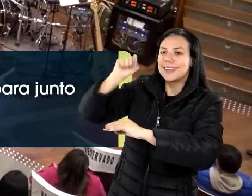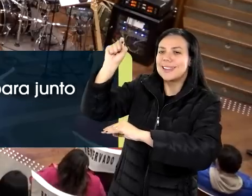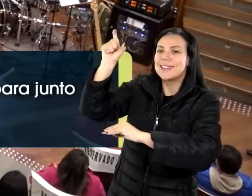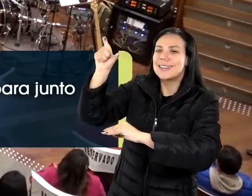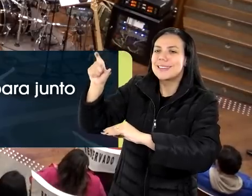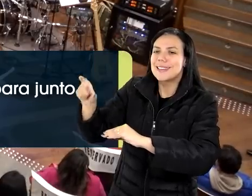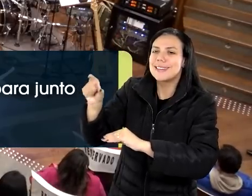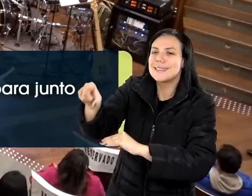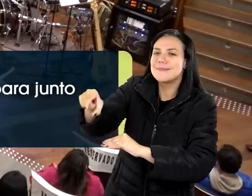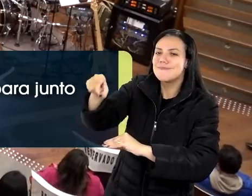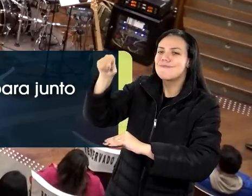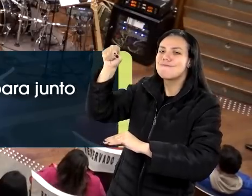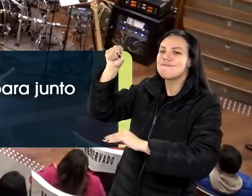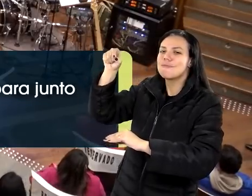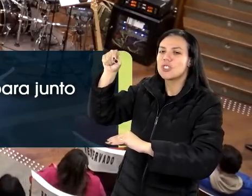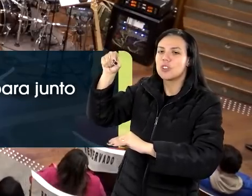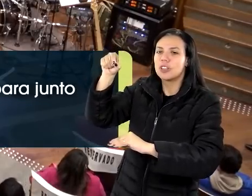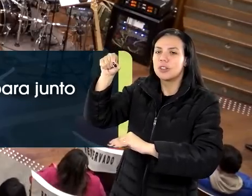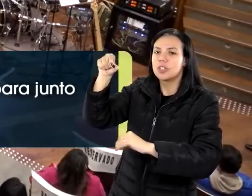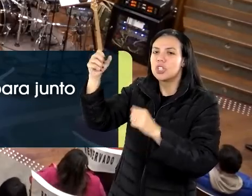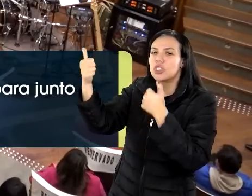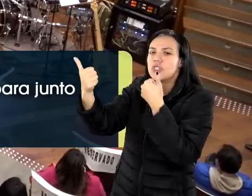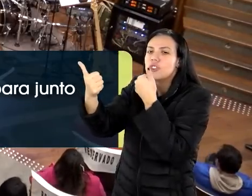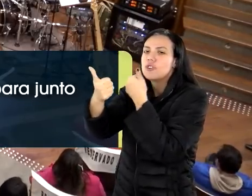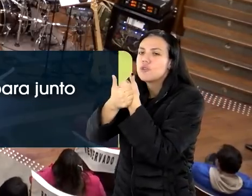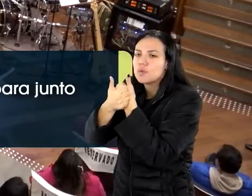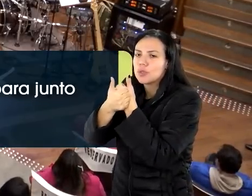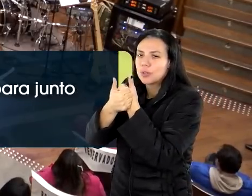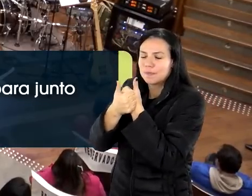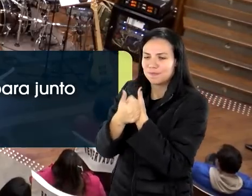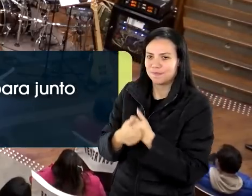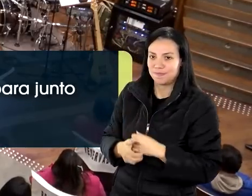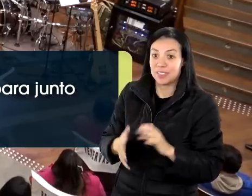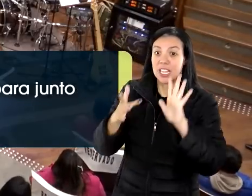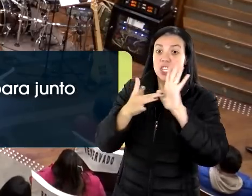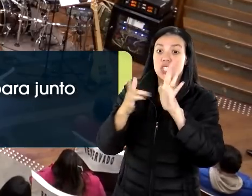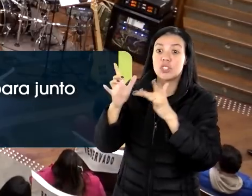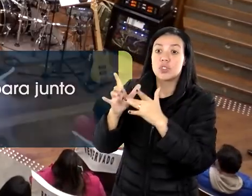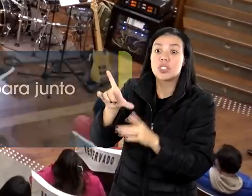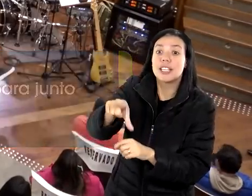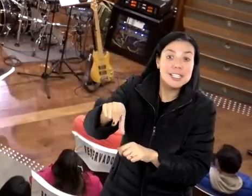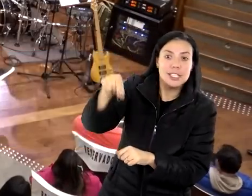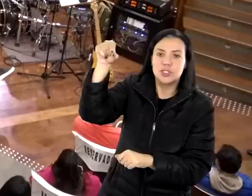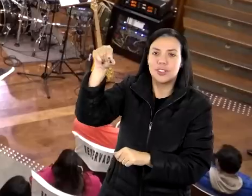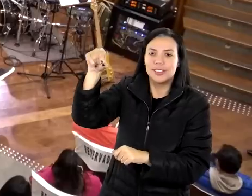E vieram. Ele chamou quem? Então pronto.